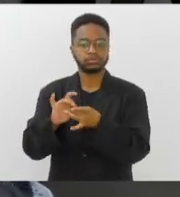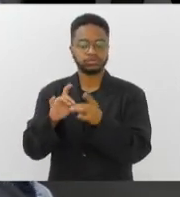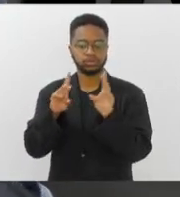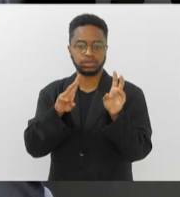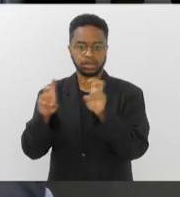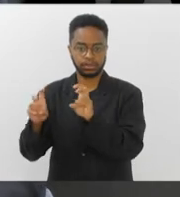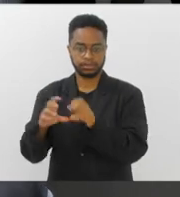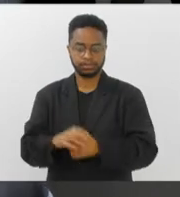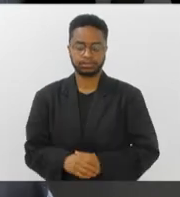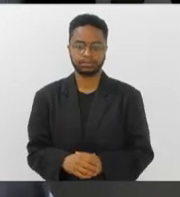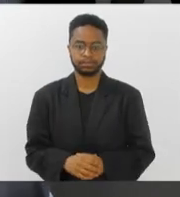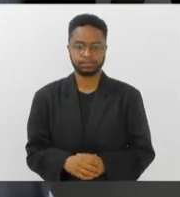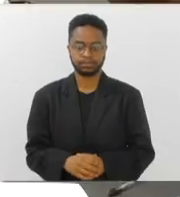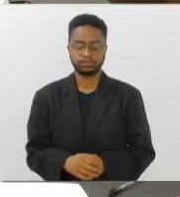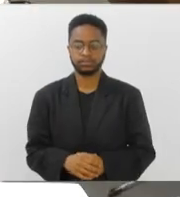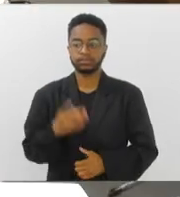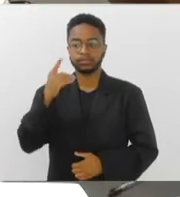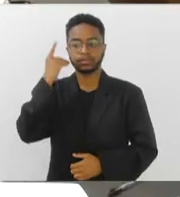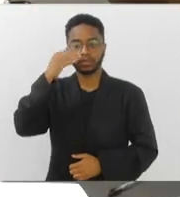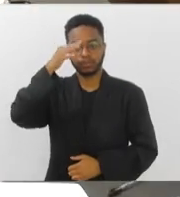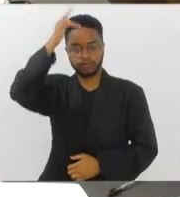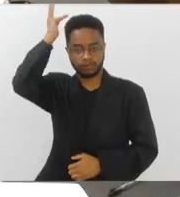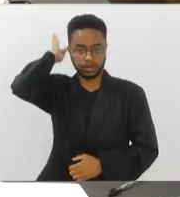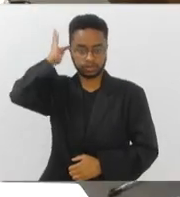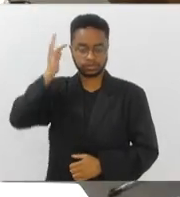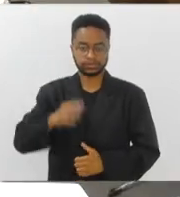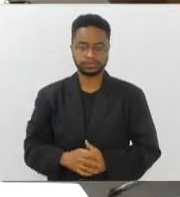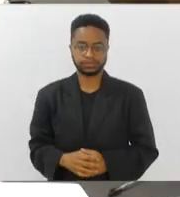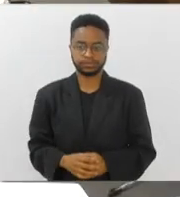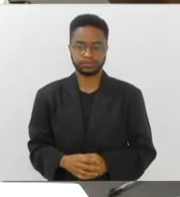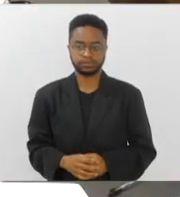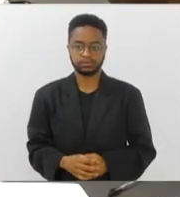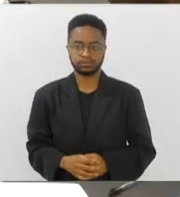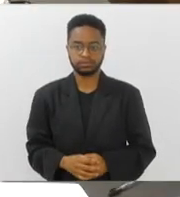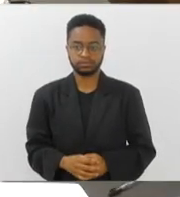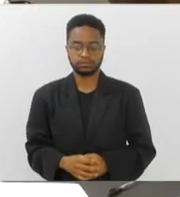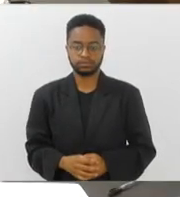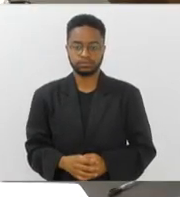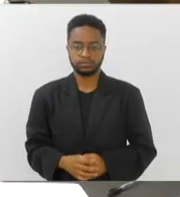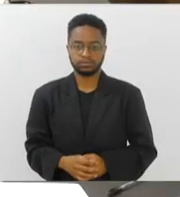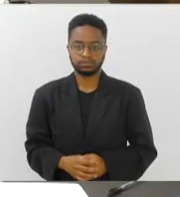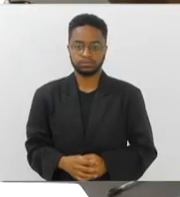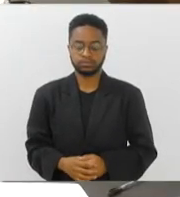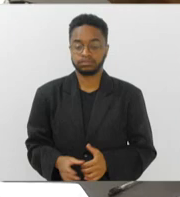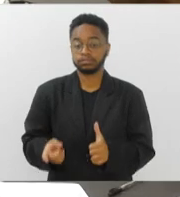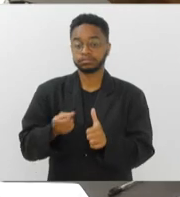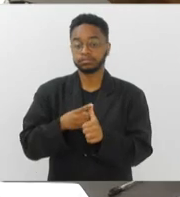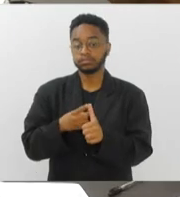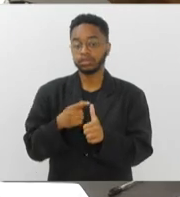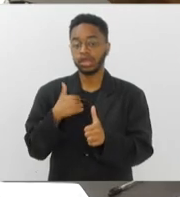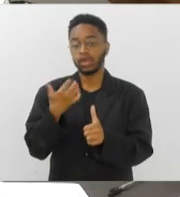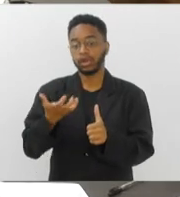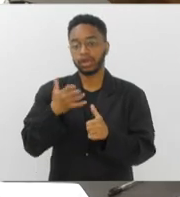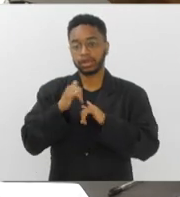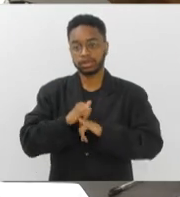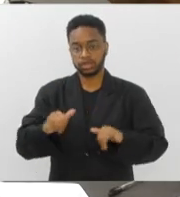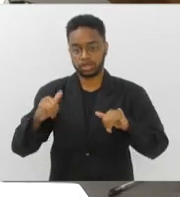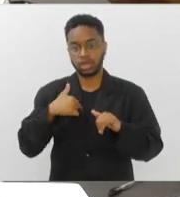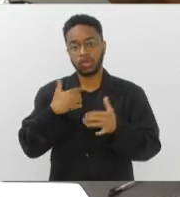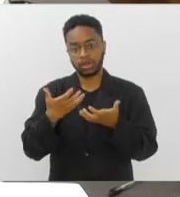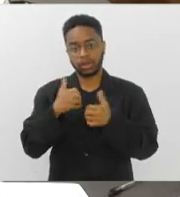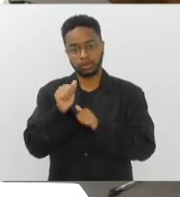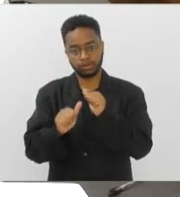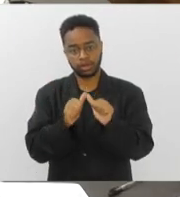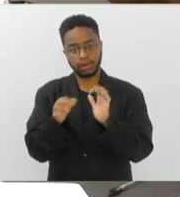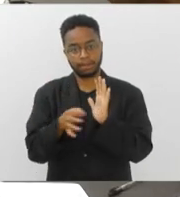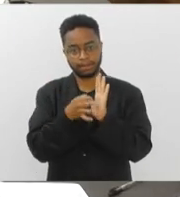assunto. Perfeito. Deputado Fred. Presidente, primeiro gostaria de dizer que quero alterar o meu